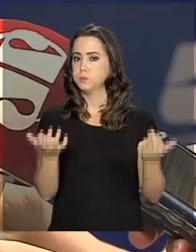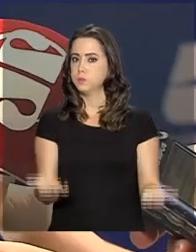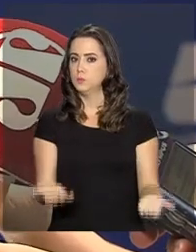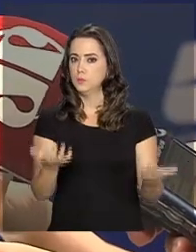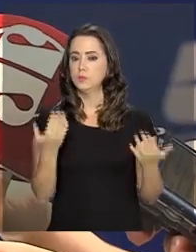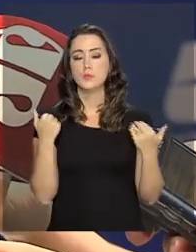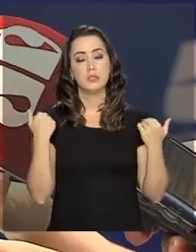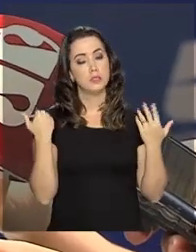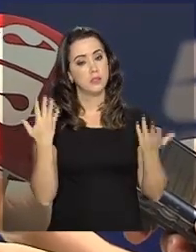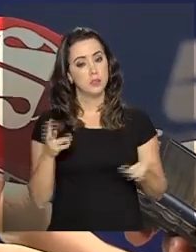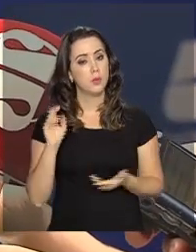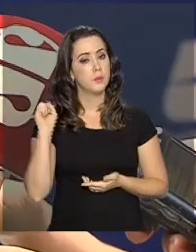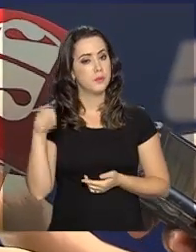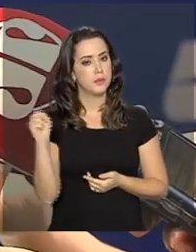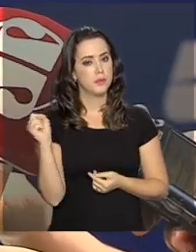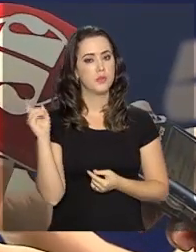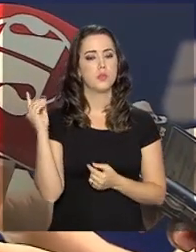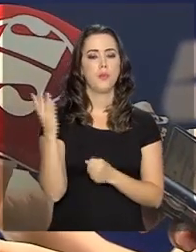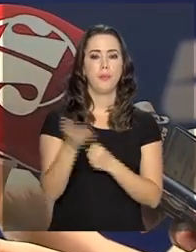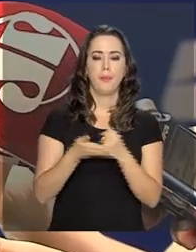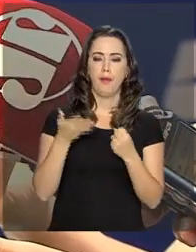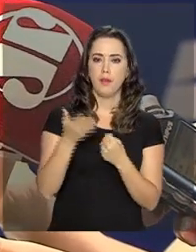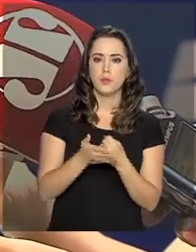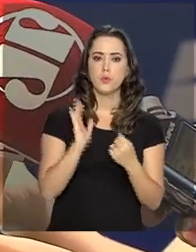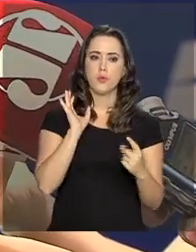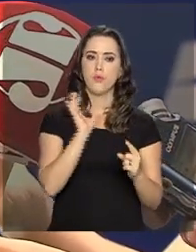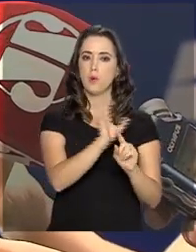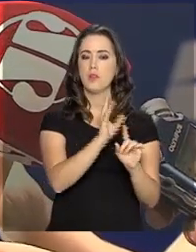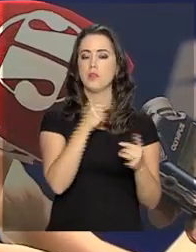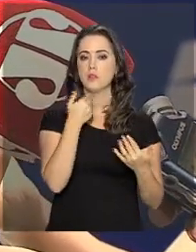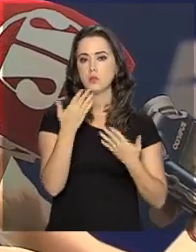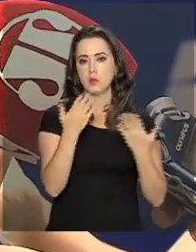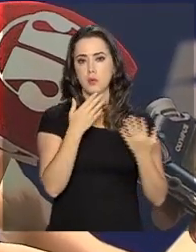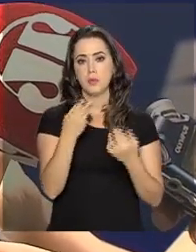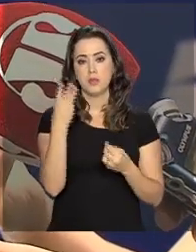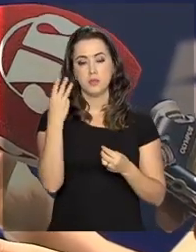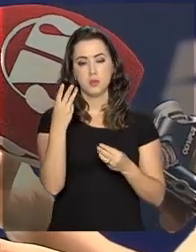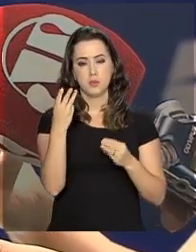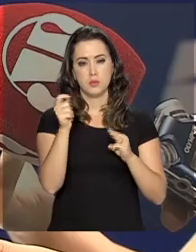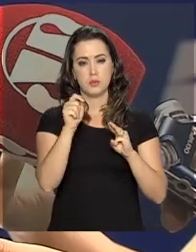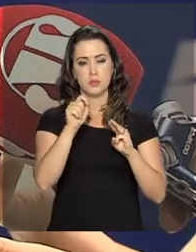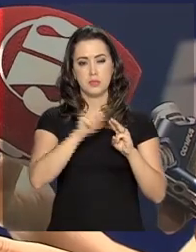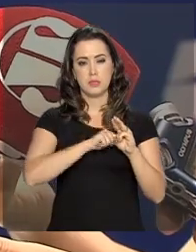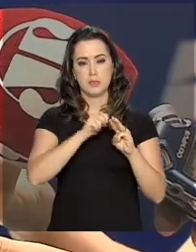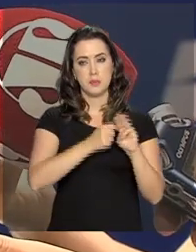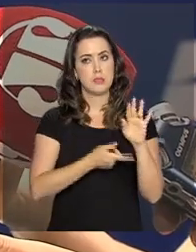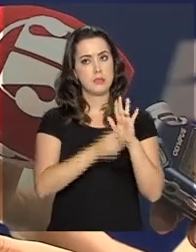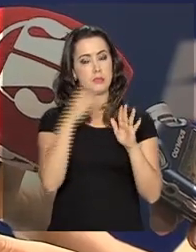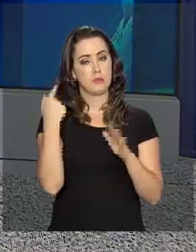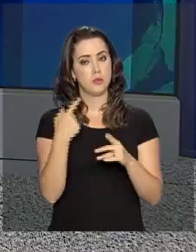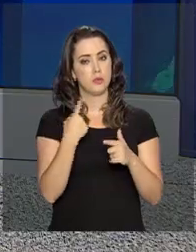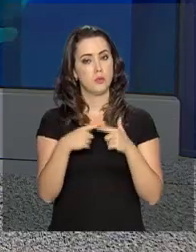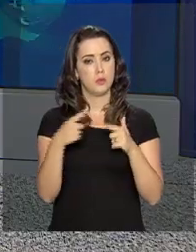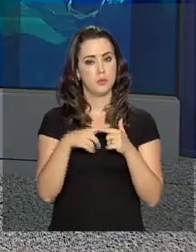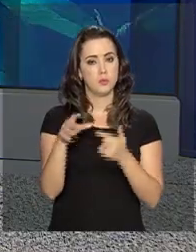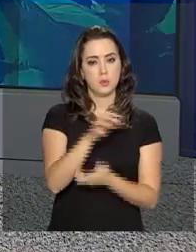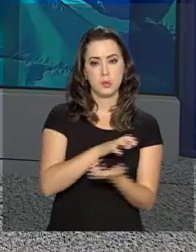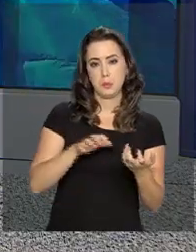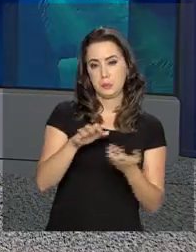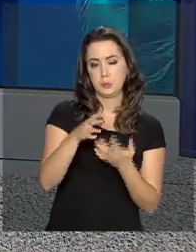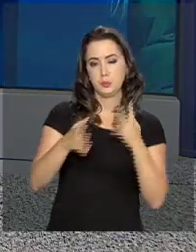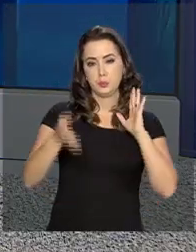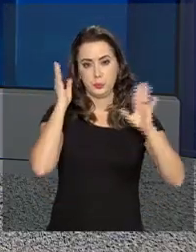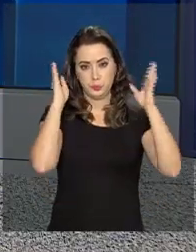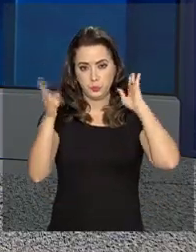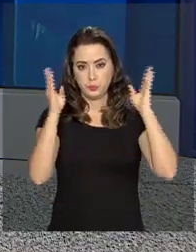aí obviamente que tem um efeito base em comparação com o trimestre passado, que a gente teve a greve dos caminhoneiros. Em